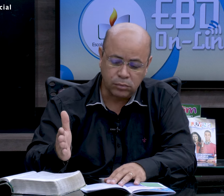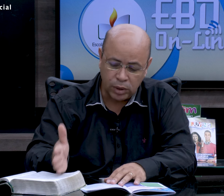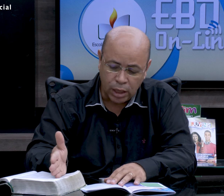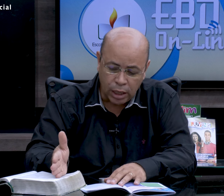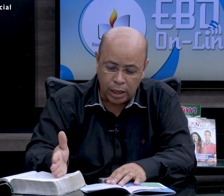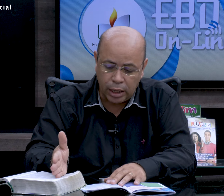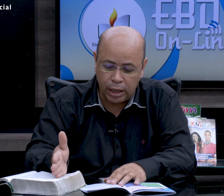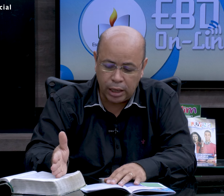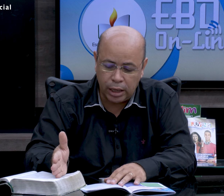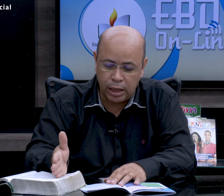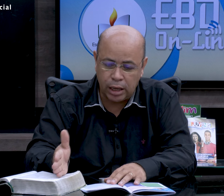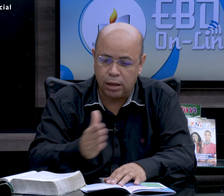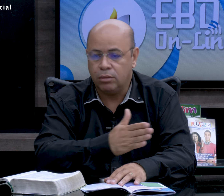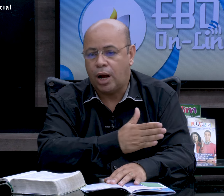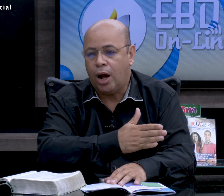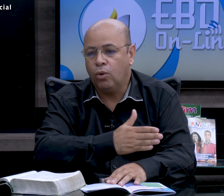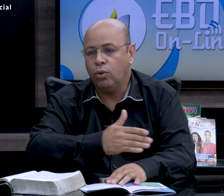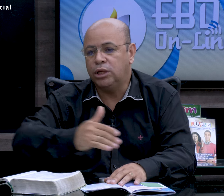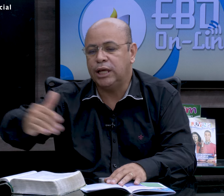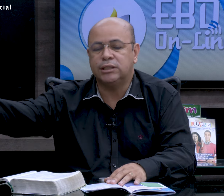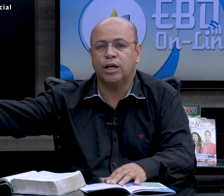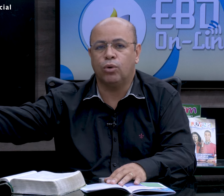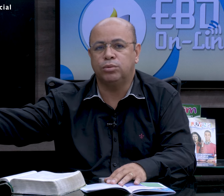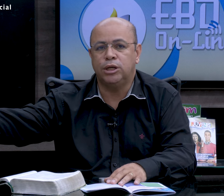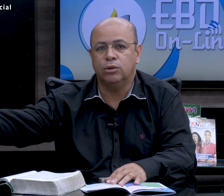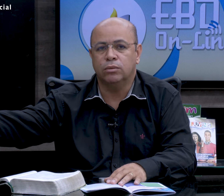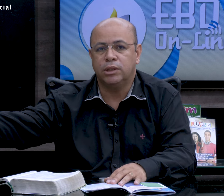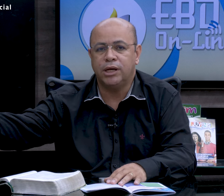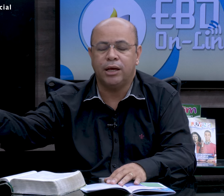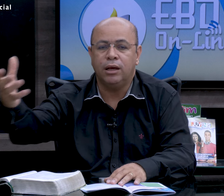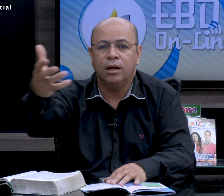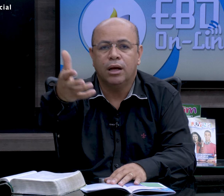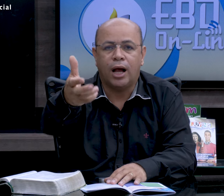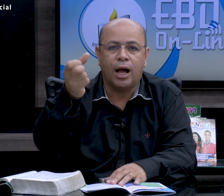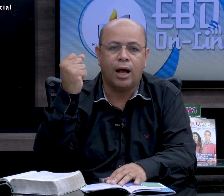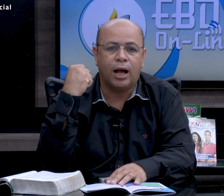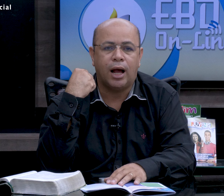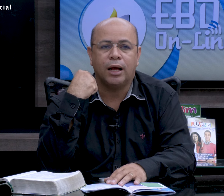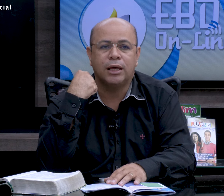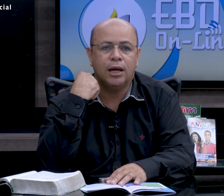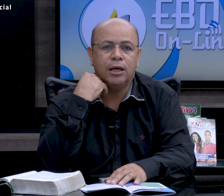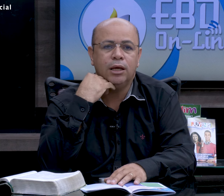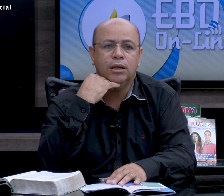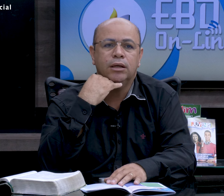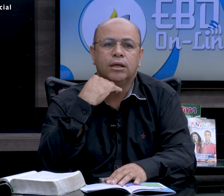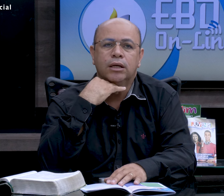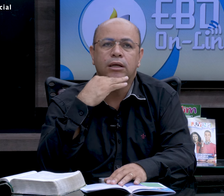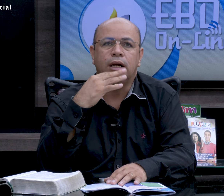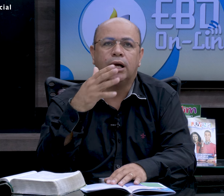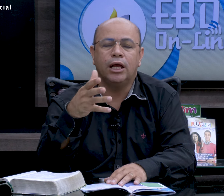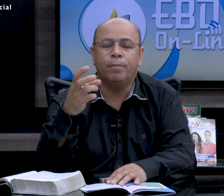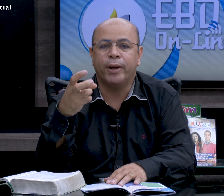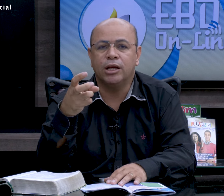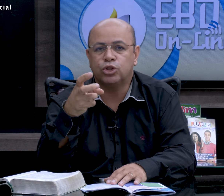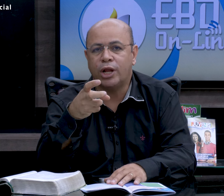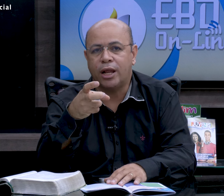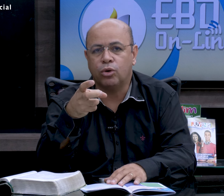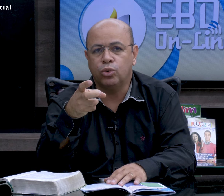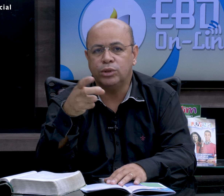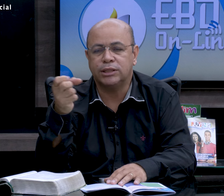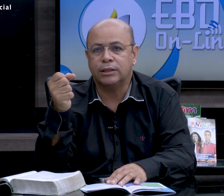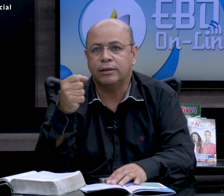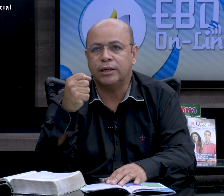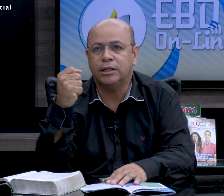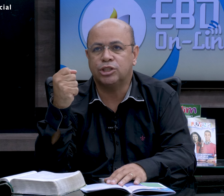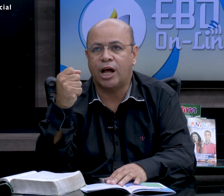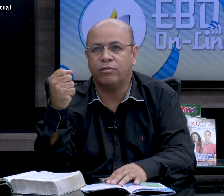Santificação eh algo que tem que ser contínuo E aí a a aquele aquele preso lá na